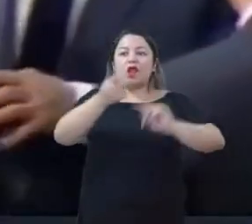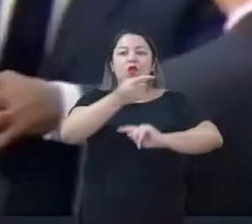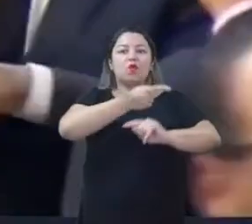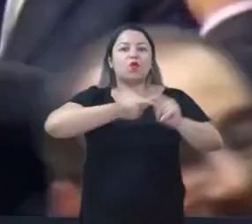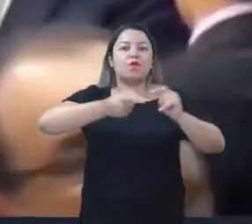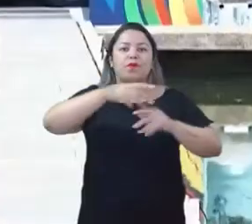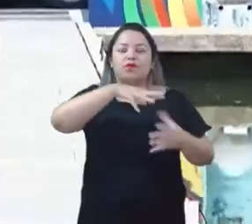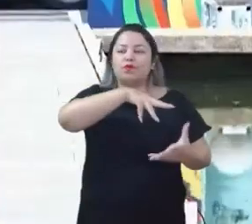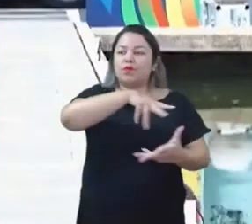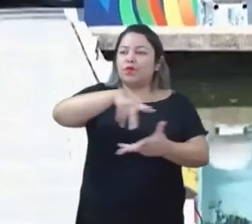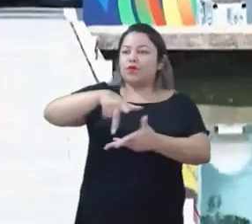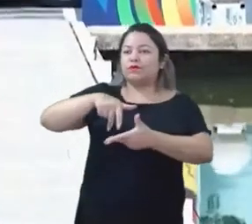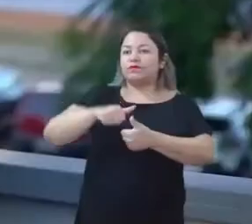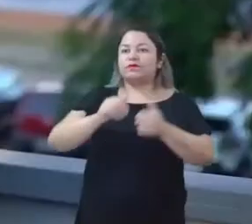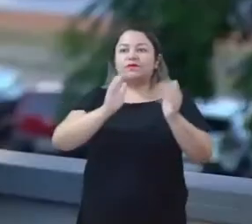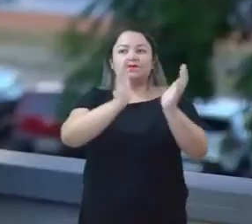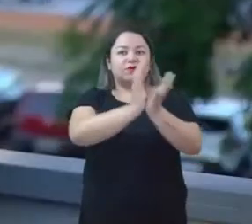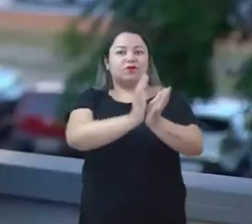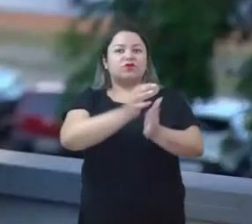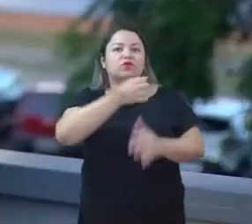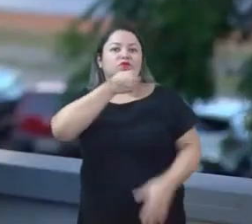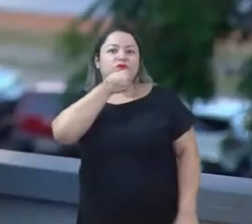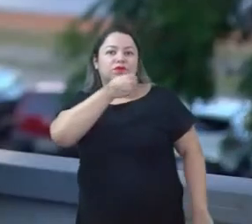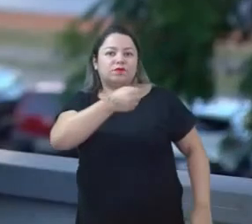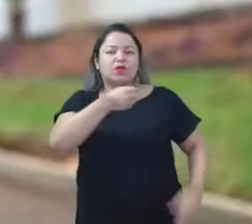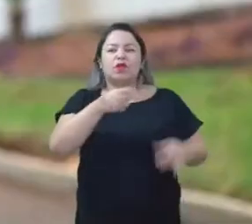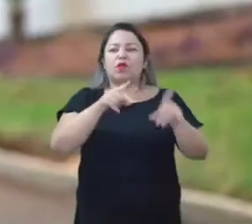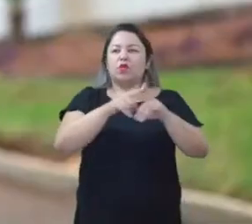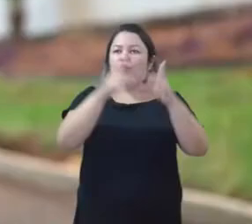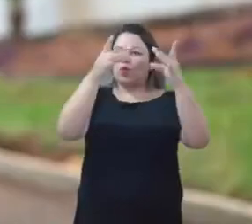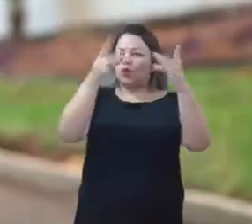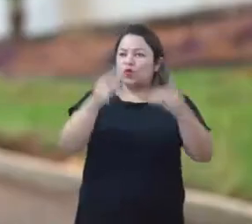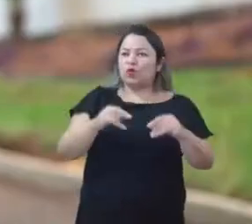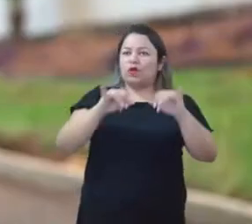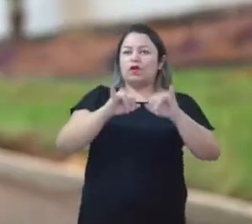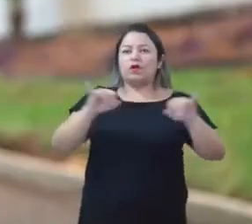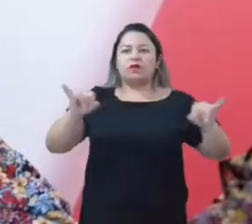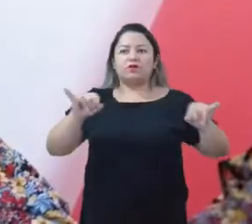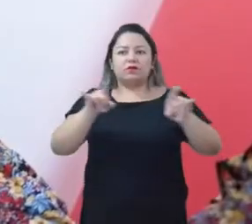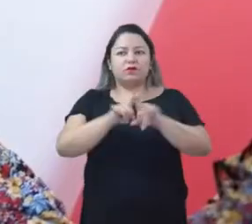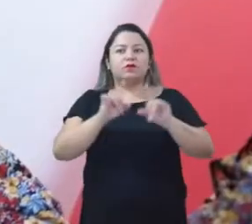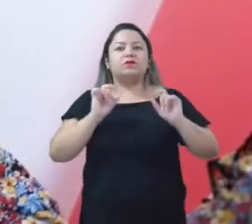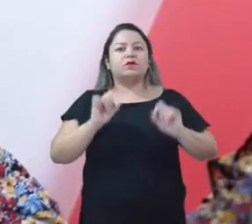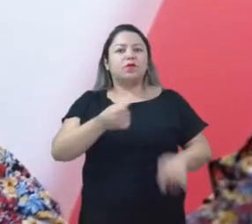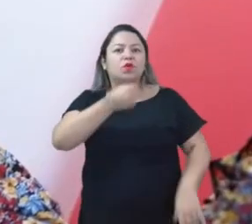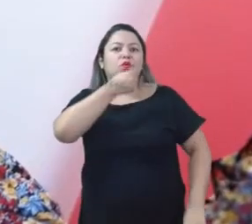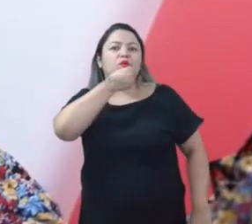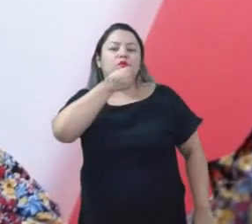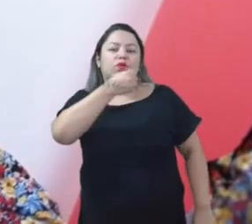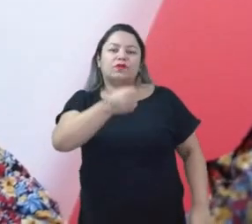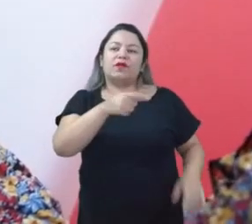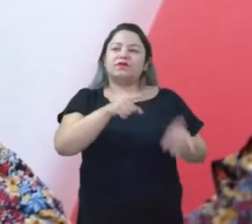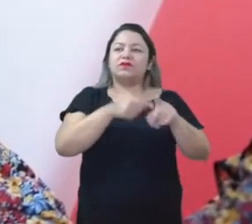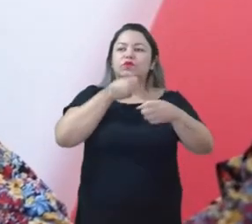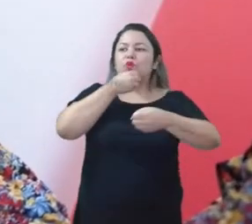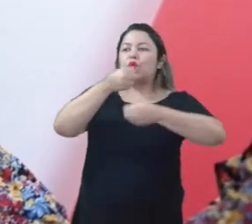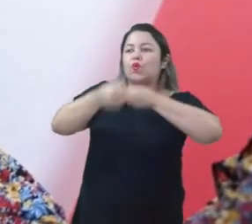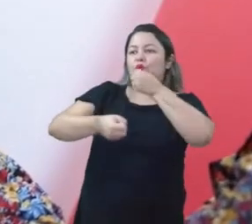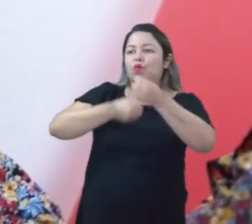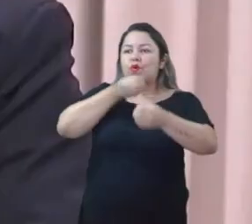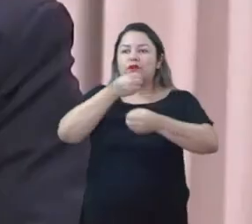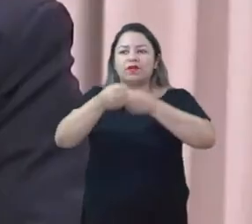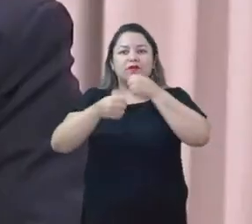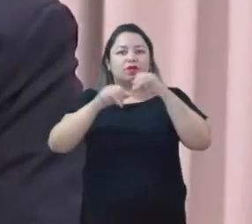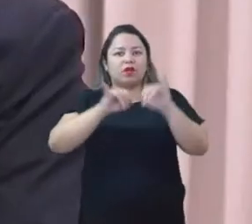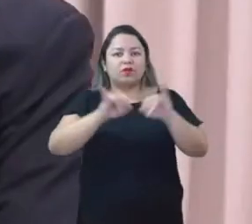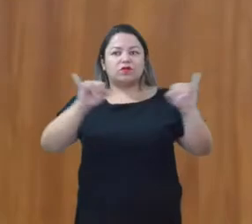mundo. Nosso time de jornalistas traz os destaques em tempo real, com reportagens, entrevistas e